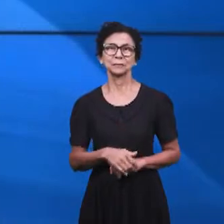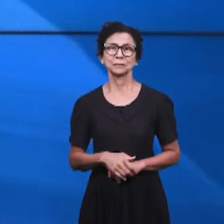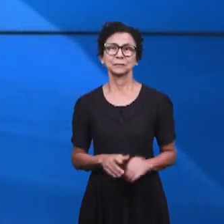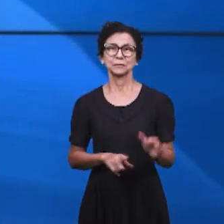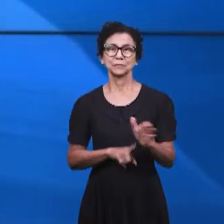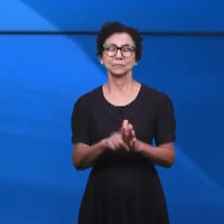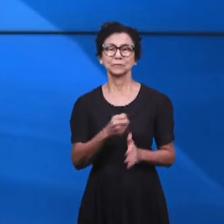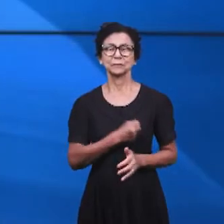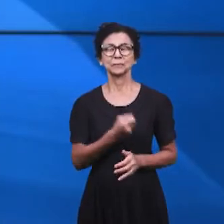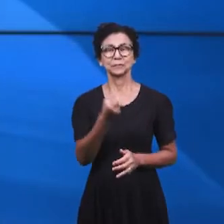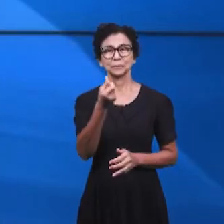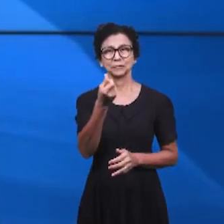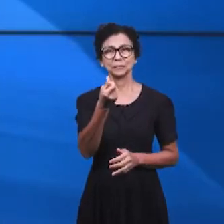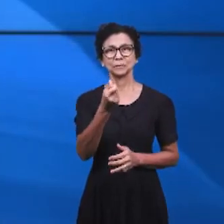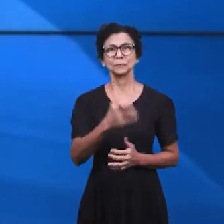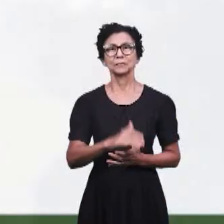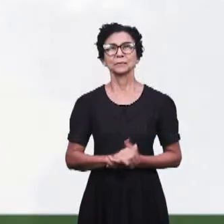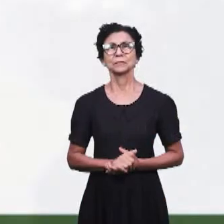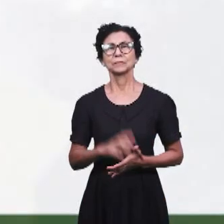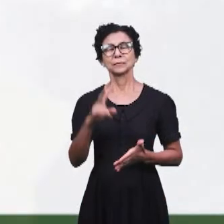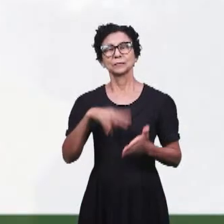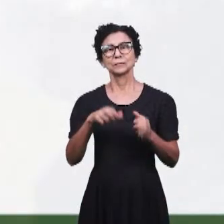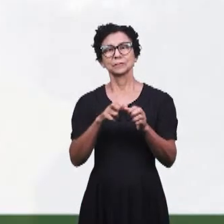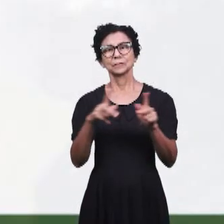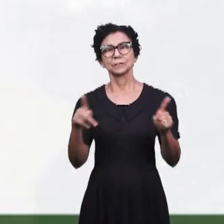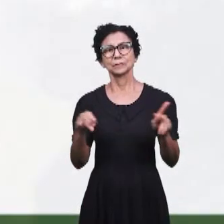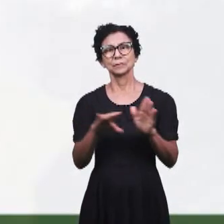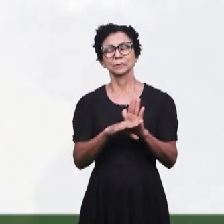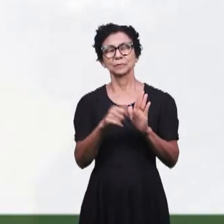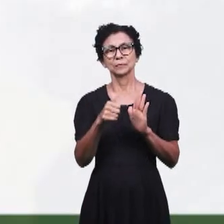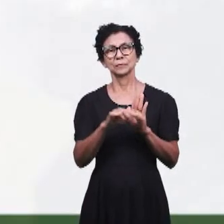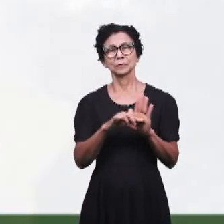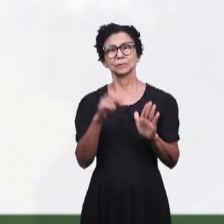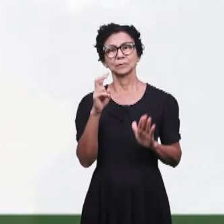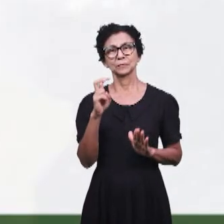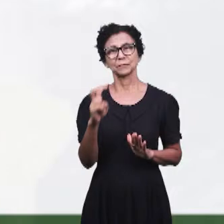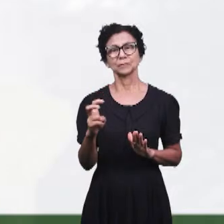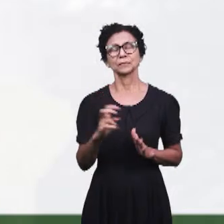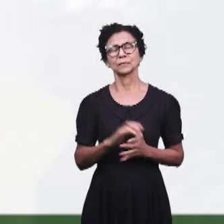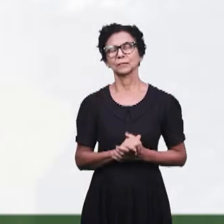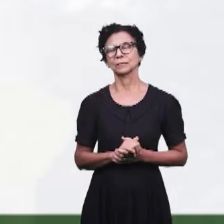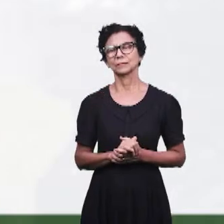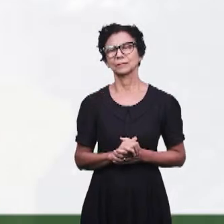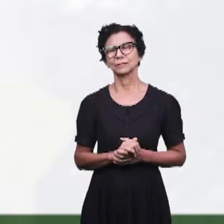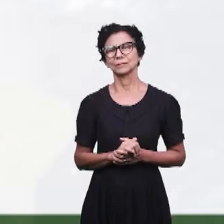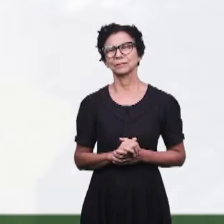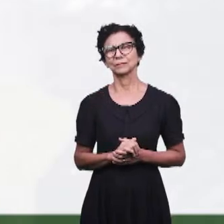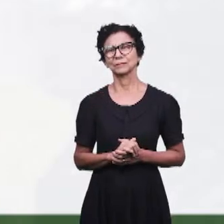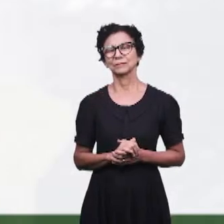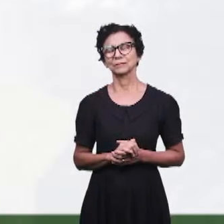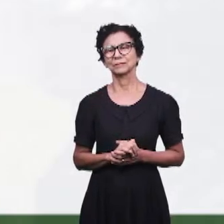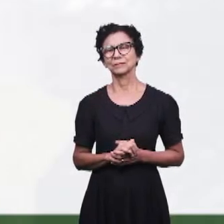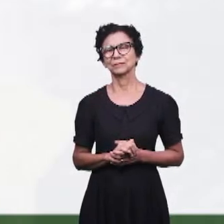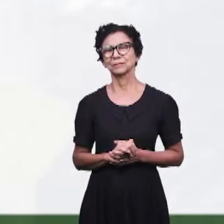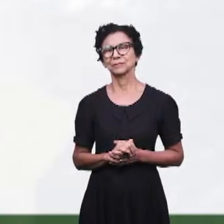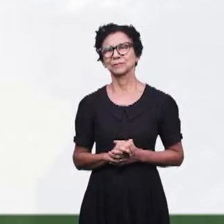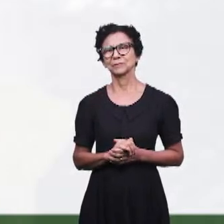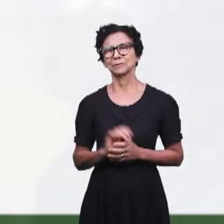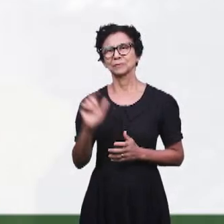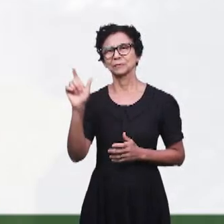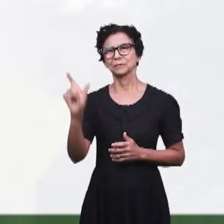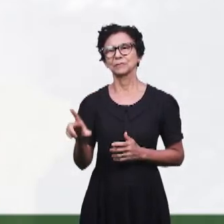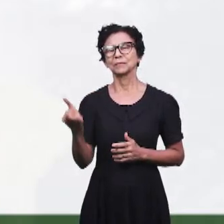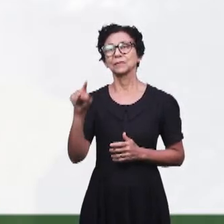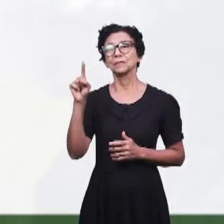de número 6, que diz o seguinte: lendo Apocalipse capítulo 1, verso 5, quem é aquele que nos ama e com